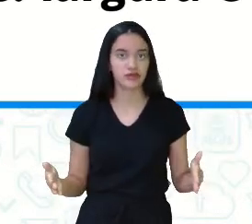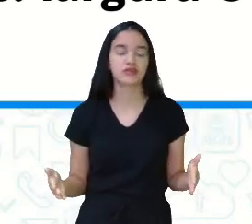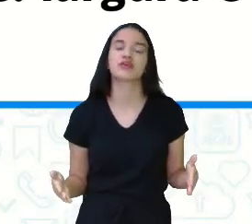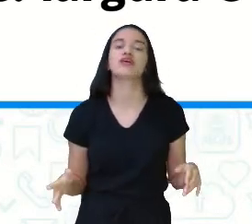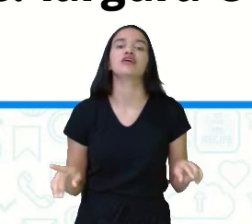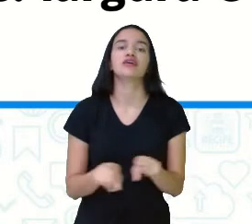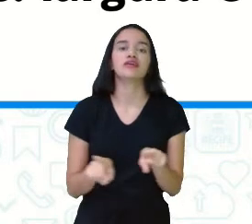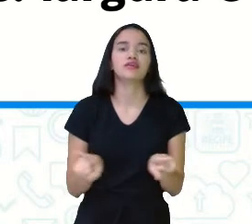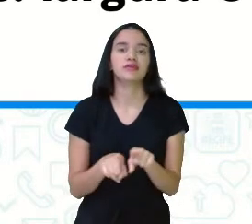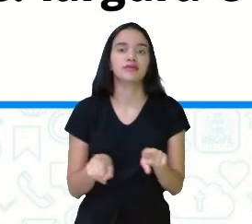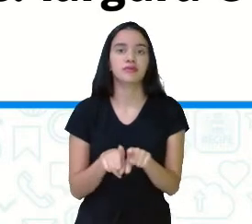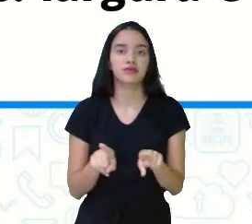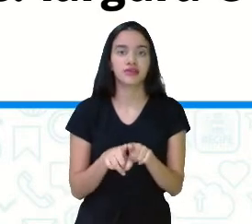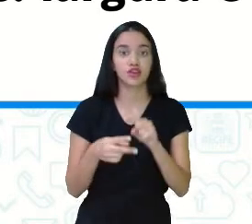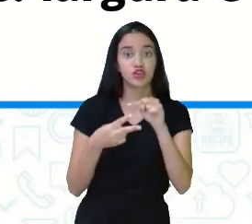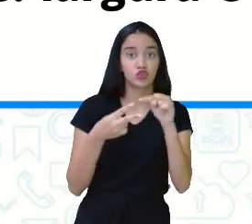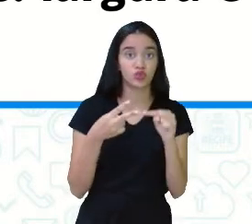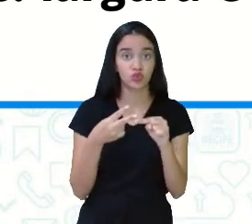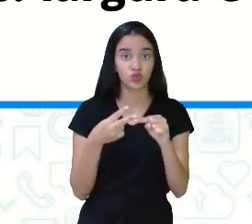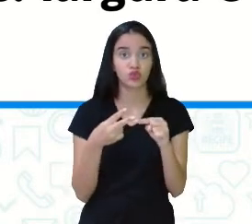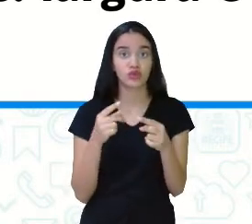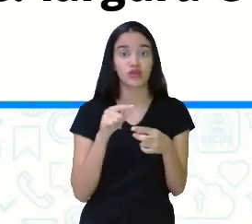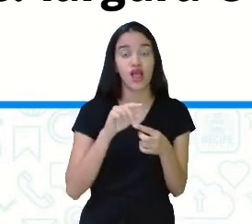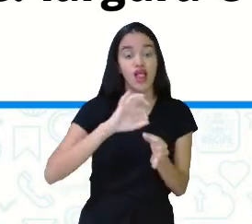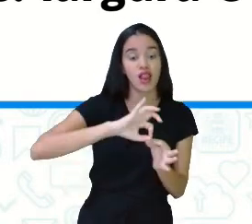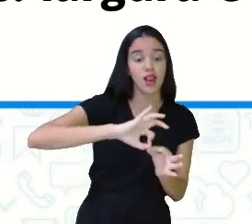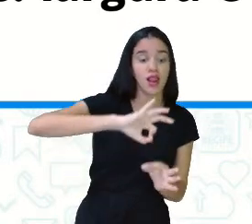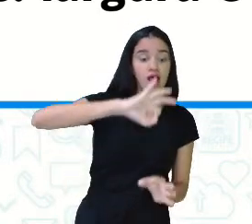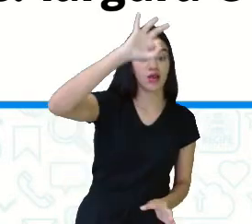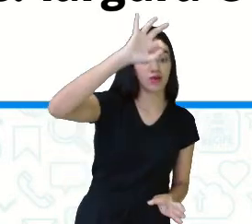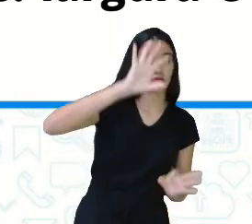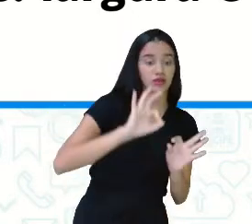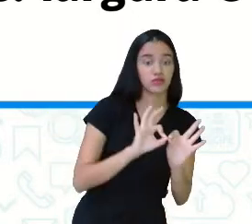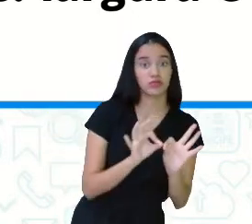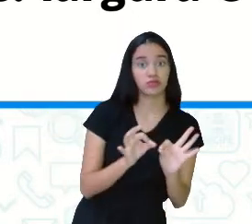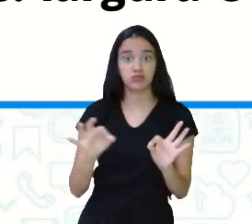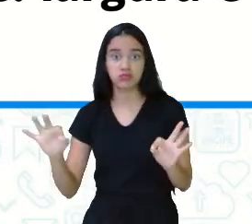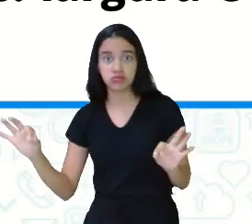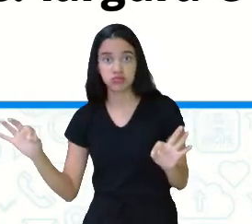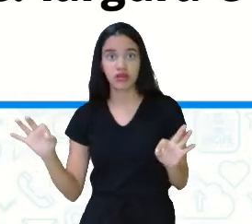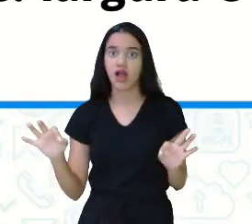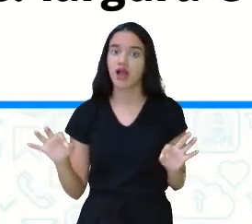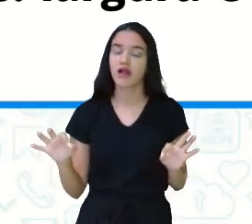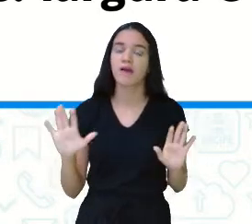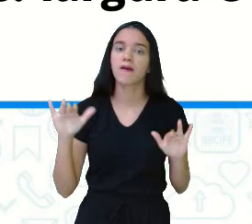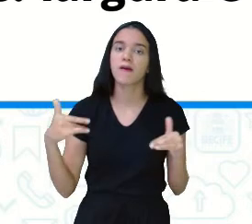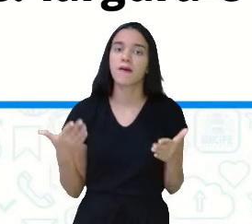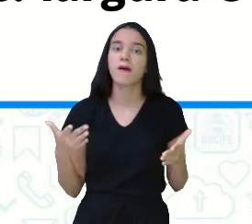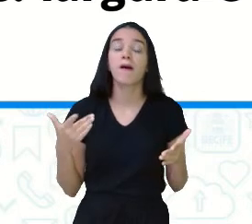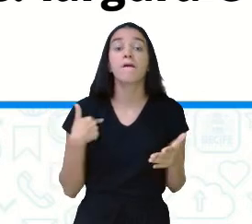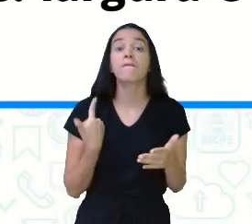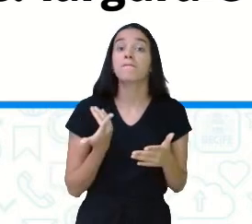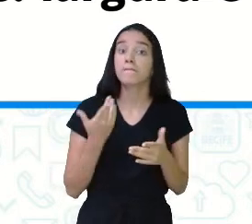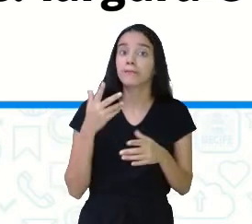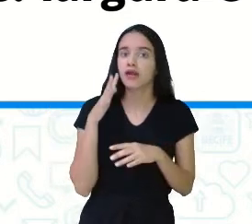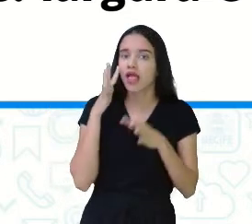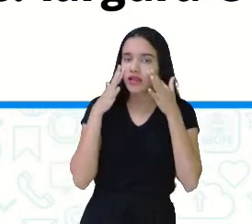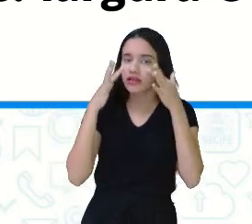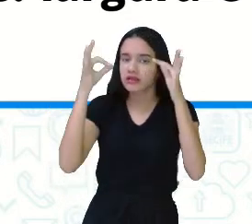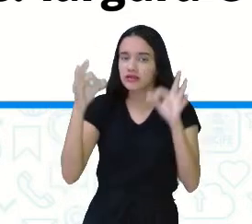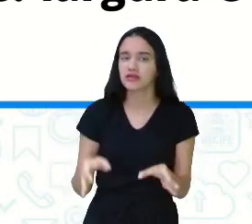E possuem duas dimensões, largura e comprimento. Presta atenção, figuras planas